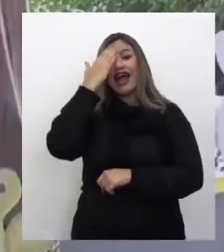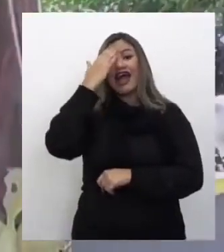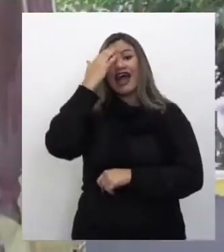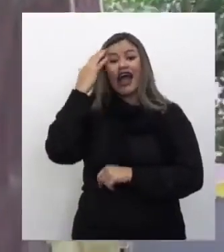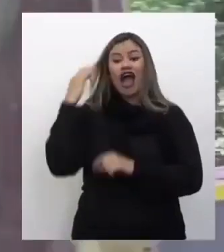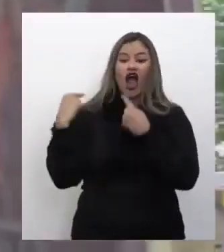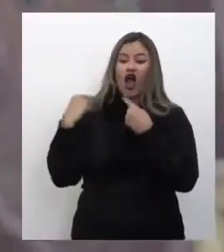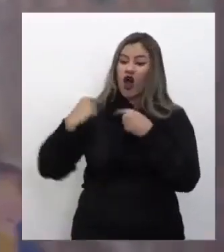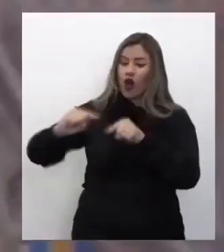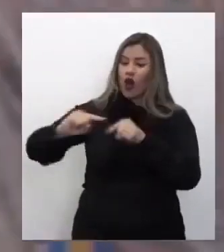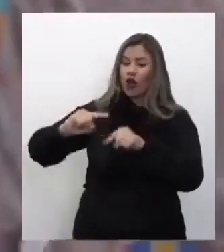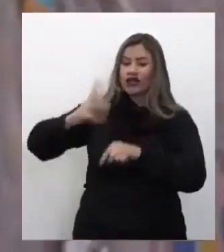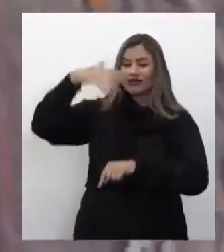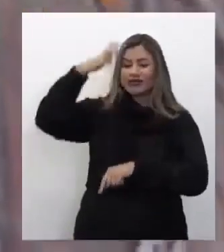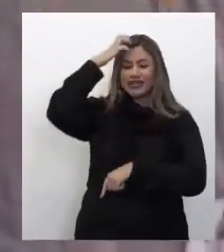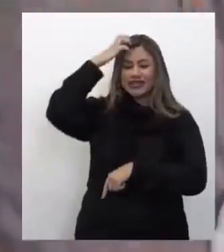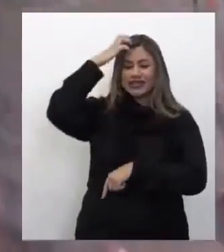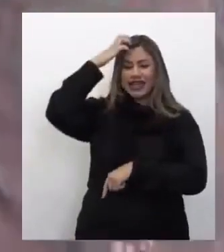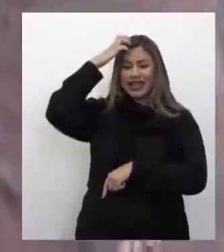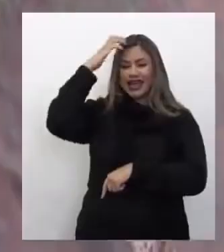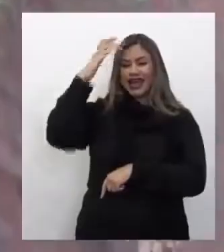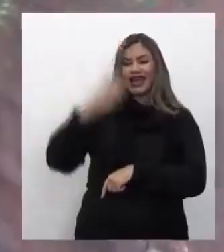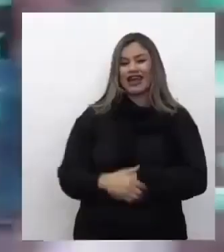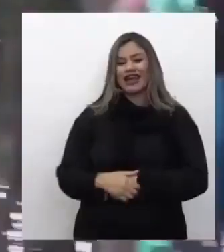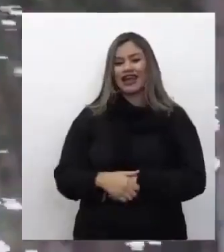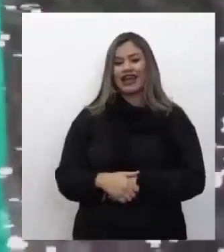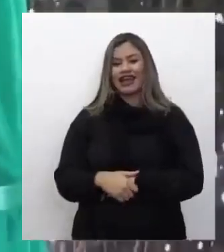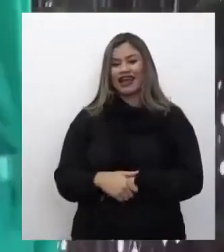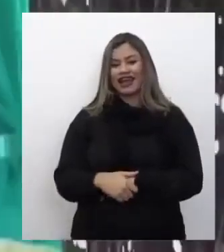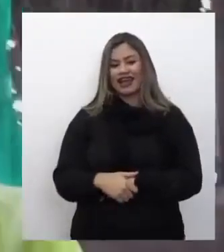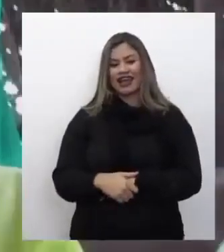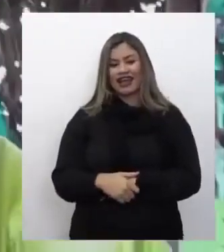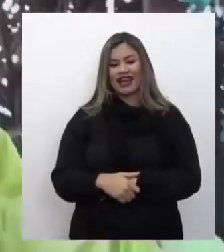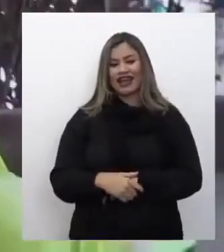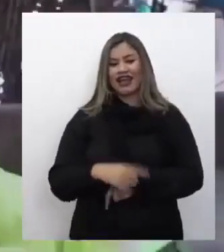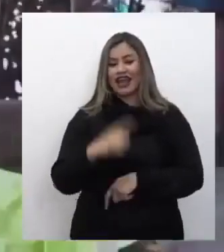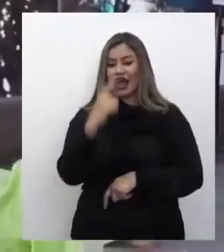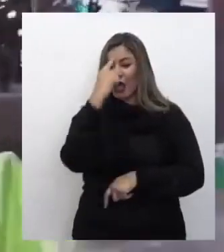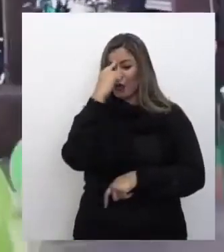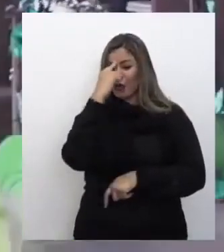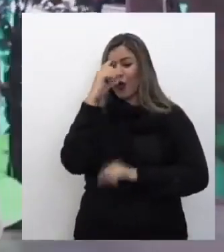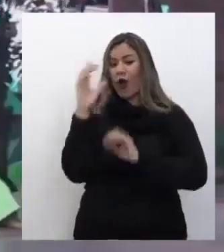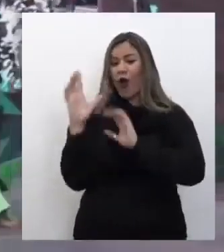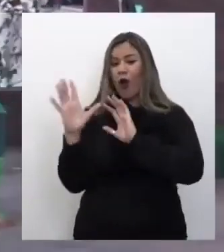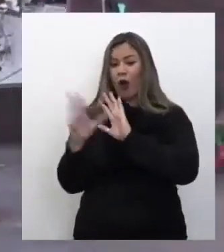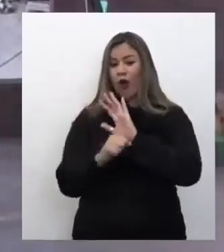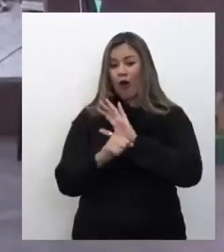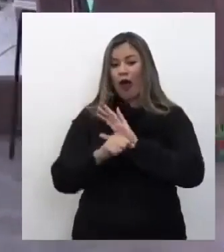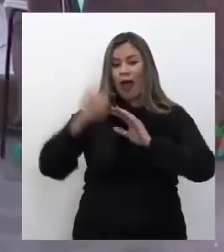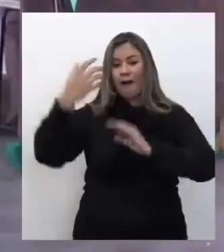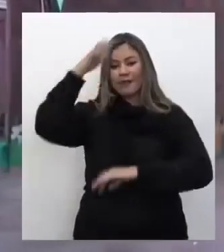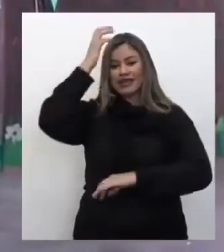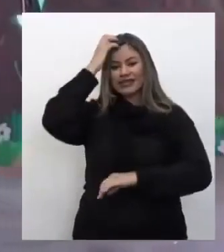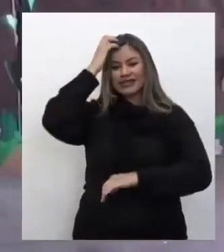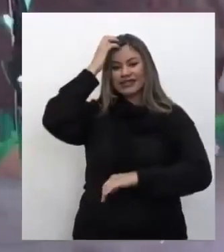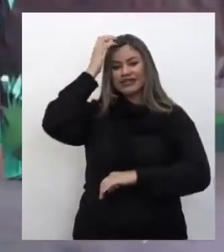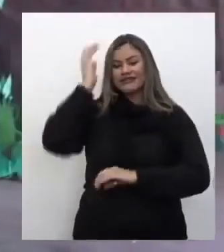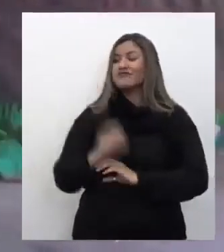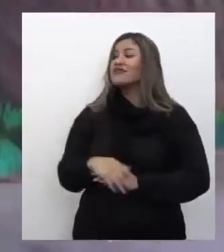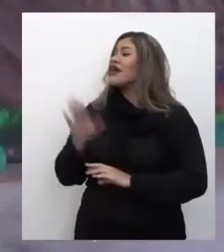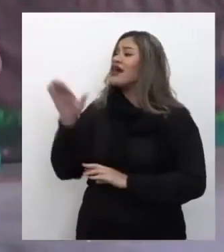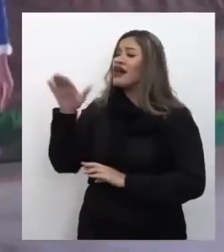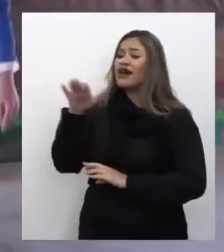isso? Que foi que aconteceu? A bruxa malvada raptou a